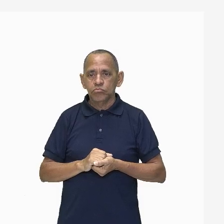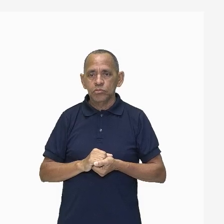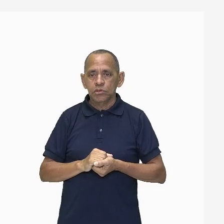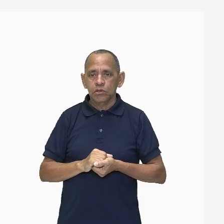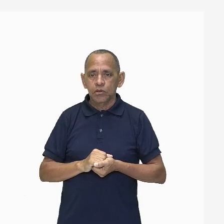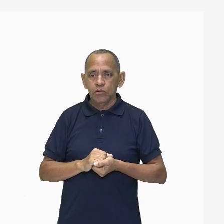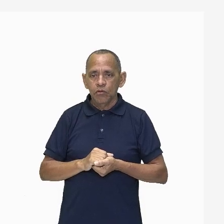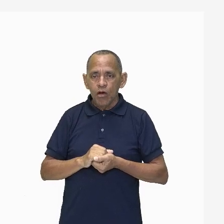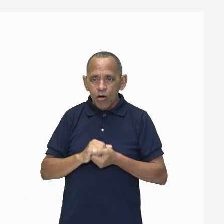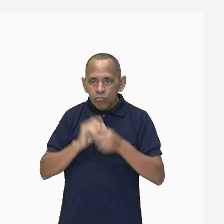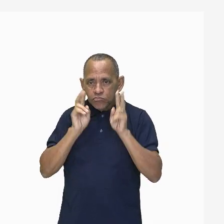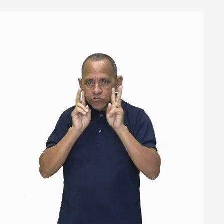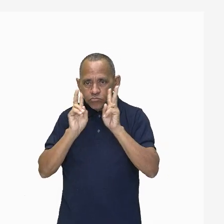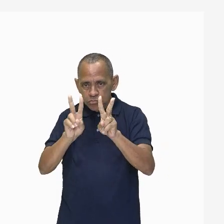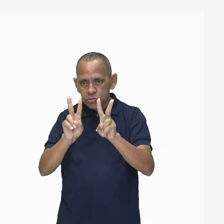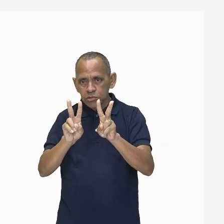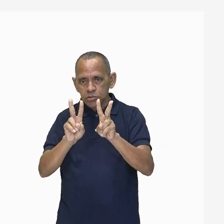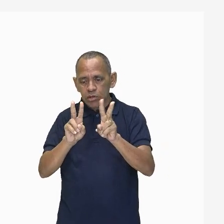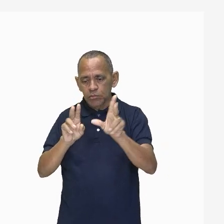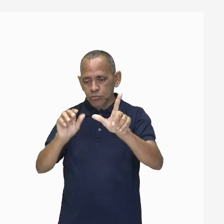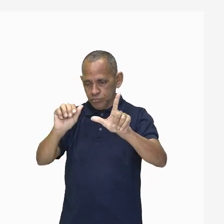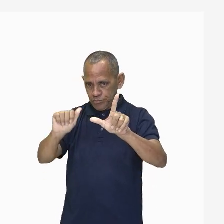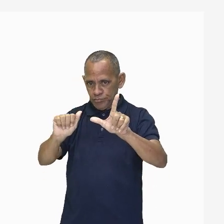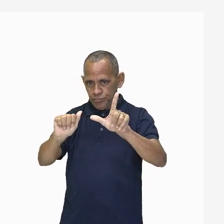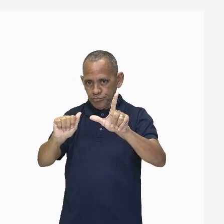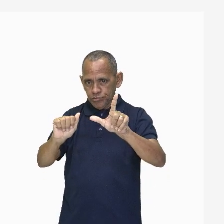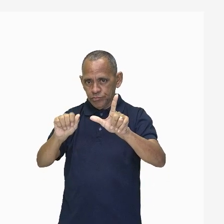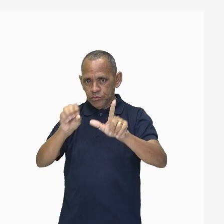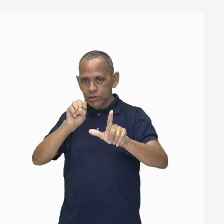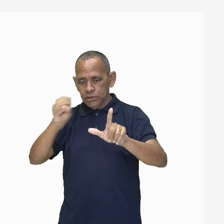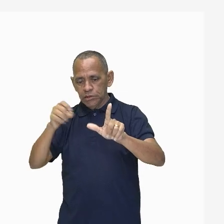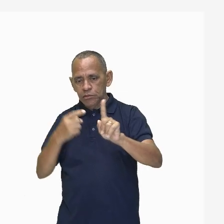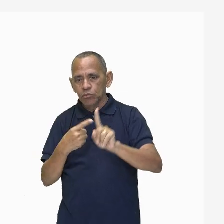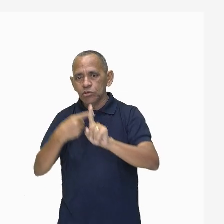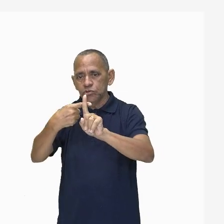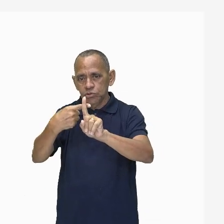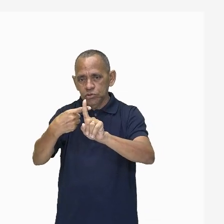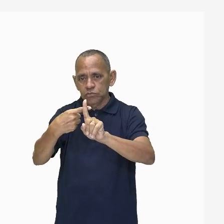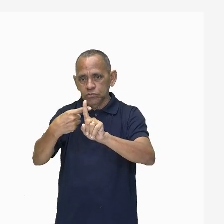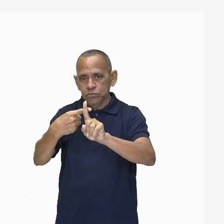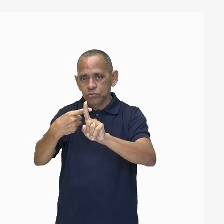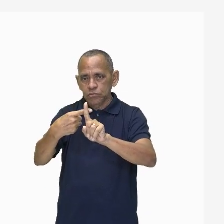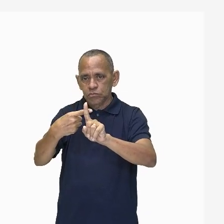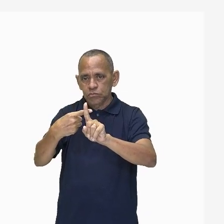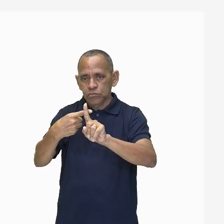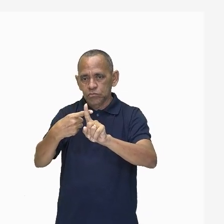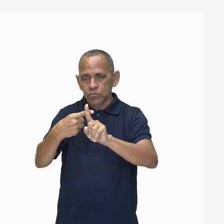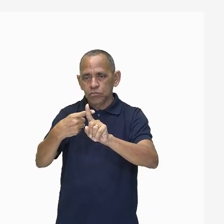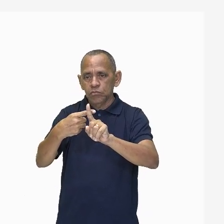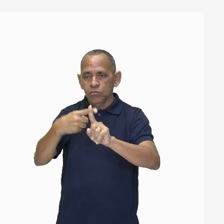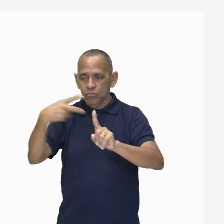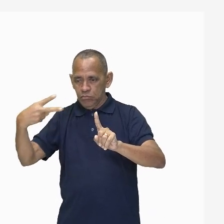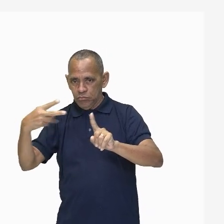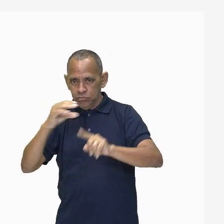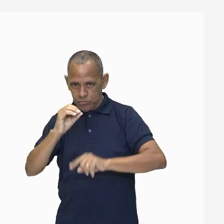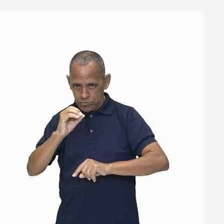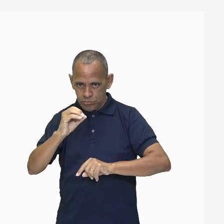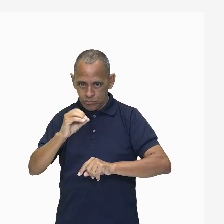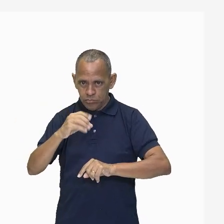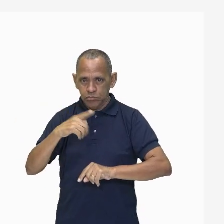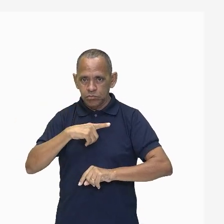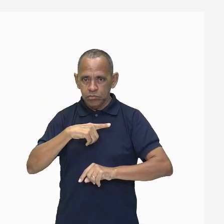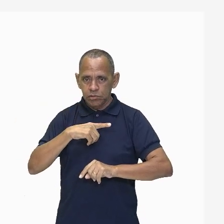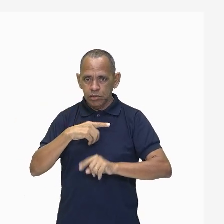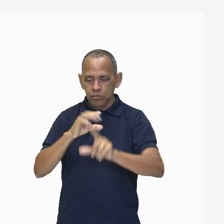vai olhar para o coeficiente A. Quando ele for positivo, ou seja, quando ele for maior que zero, então nós teremos uma